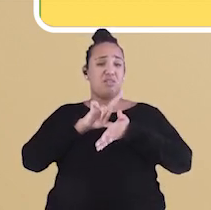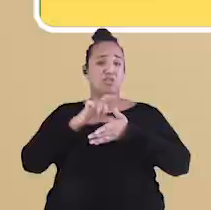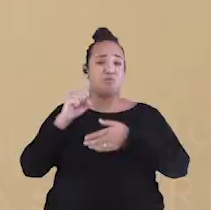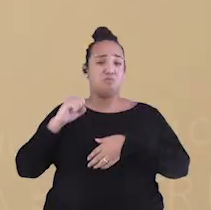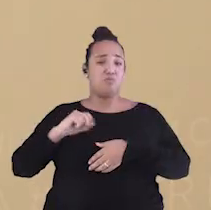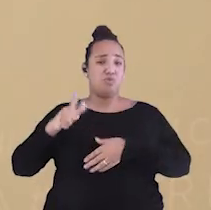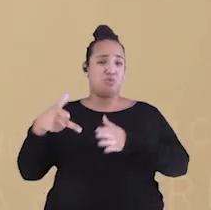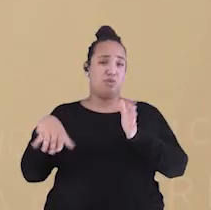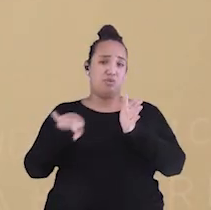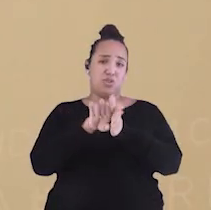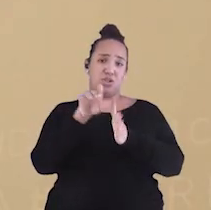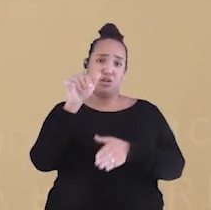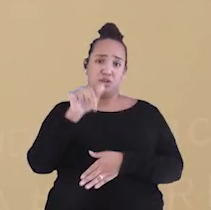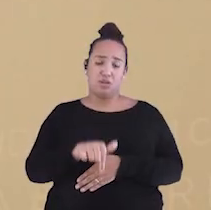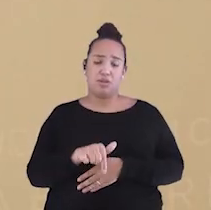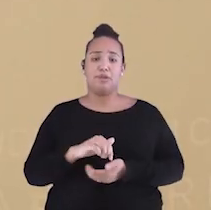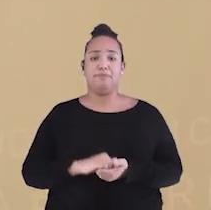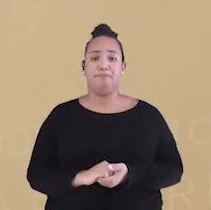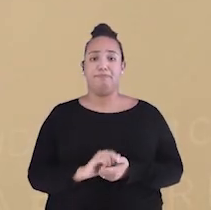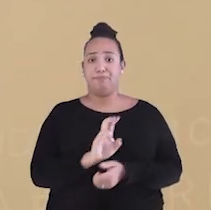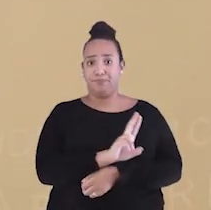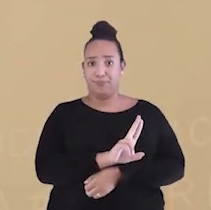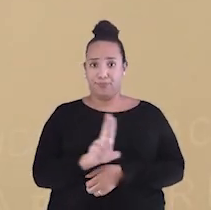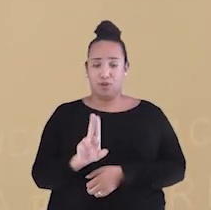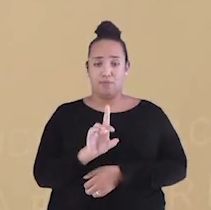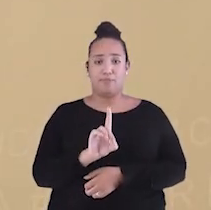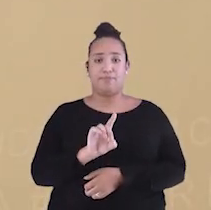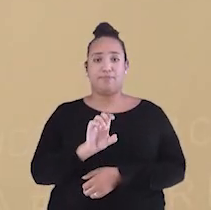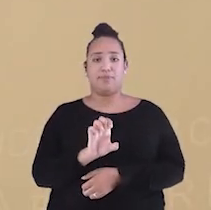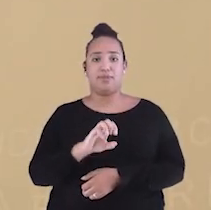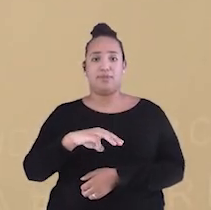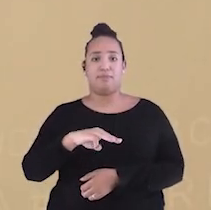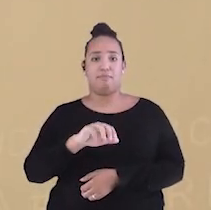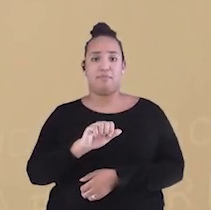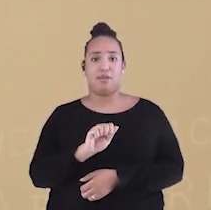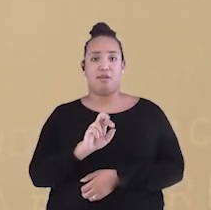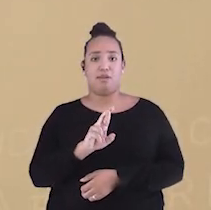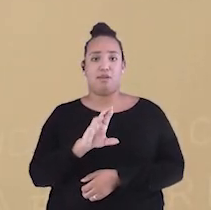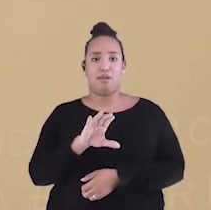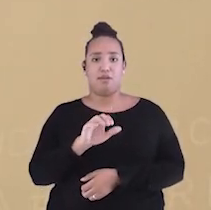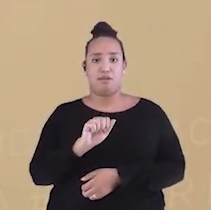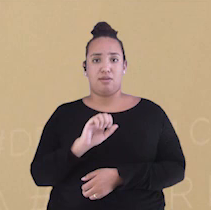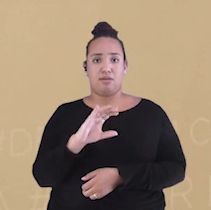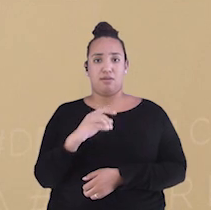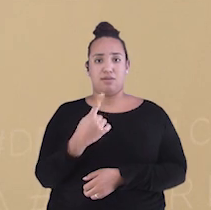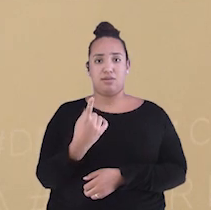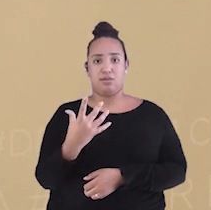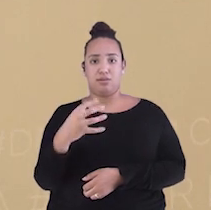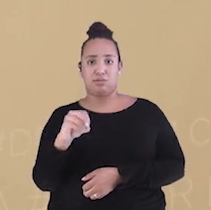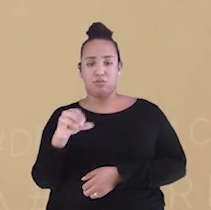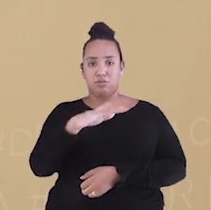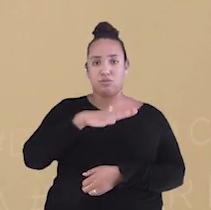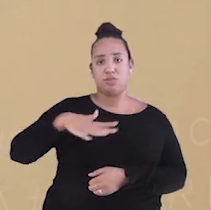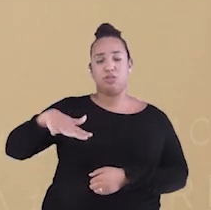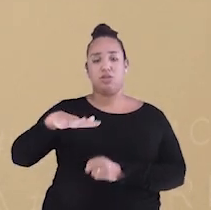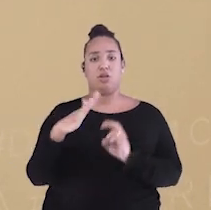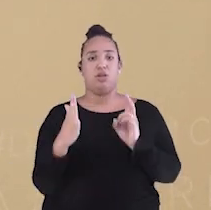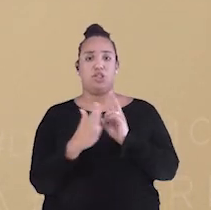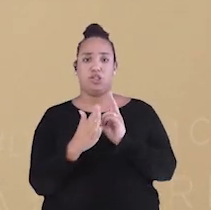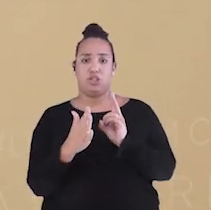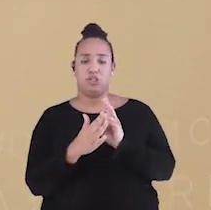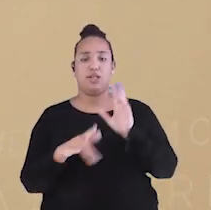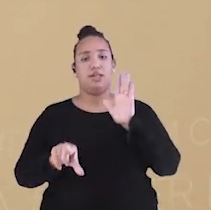colonizadores. É a chamada demarcação de terras indígenas, que é prevista em lei e tem o intuito